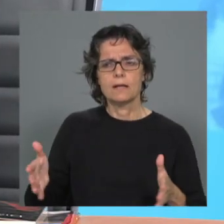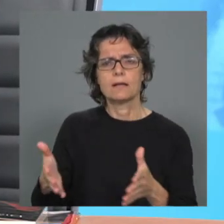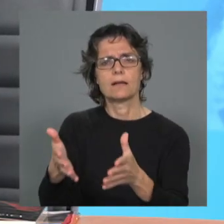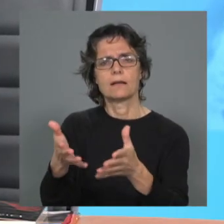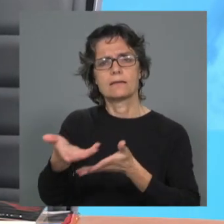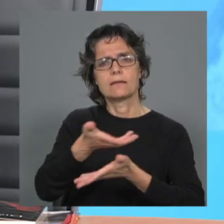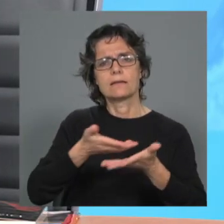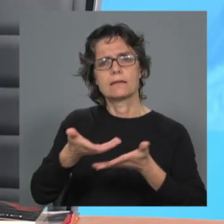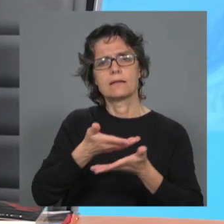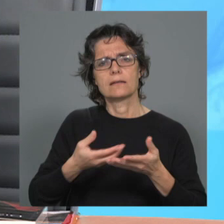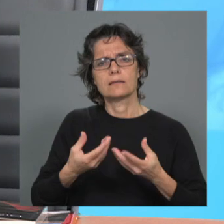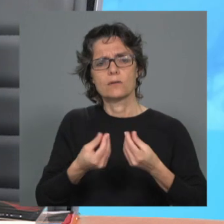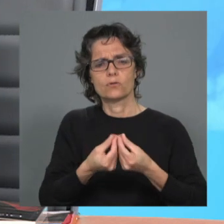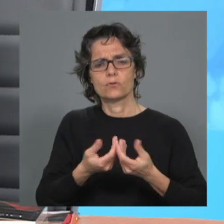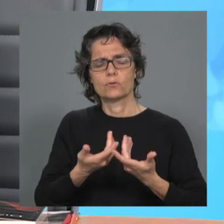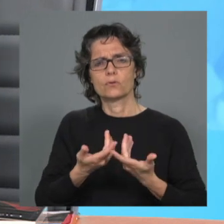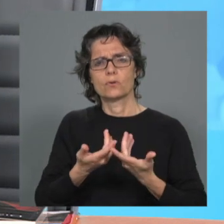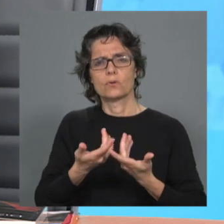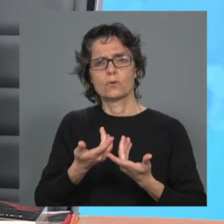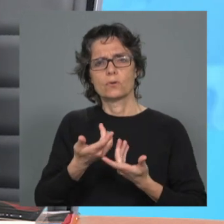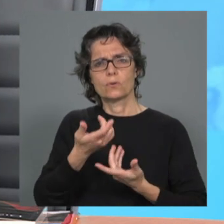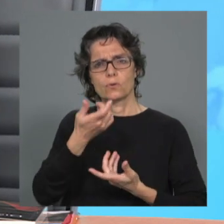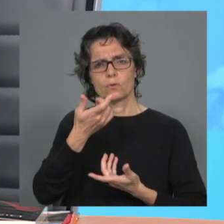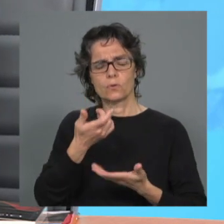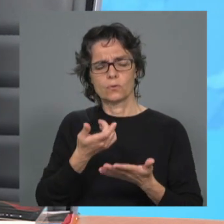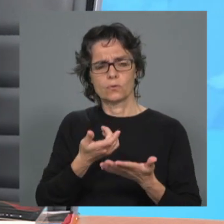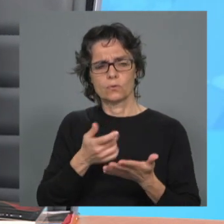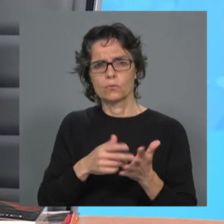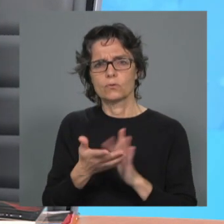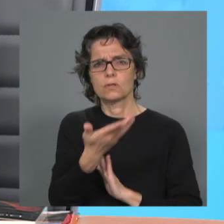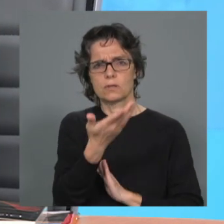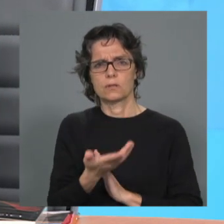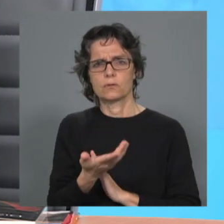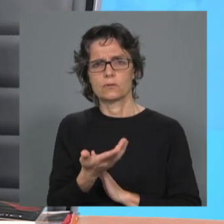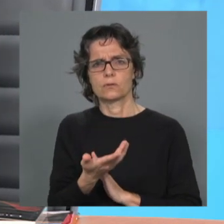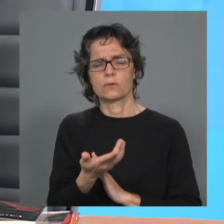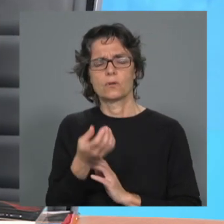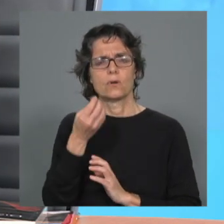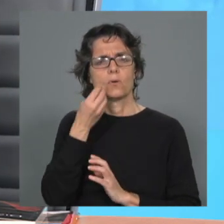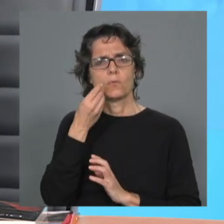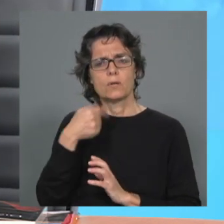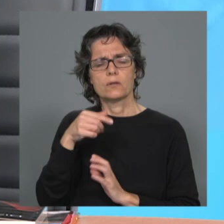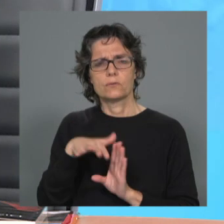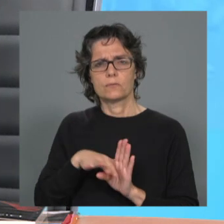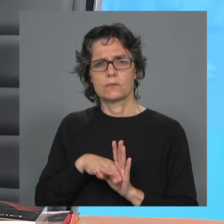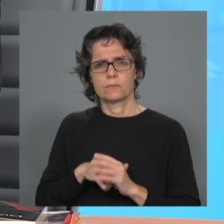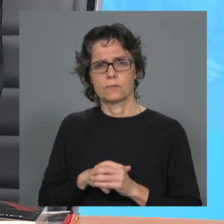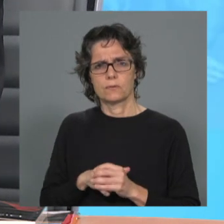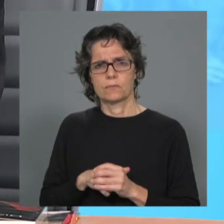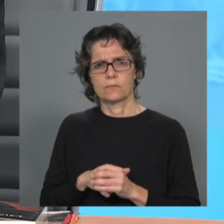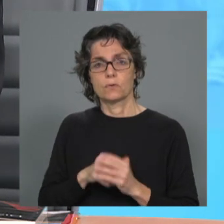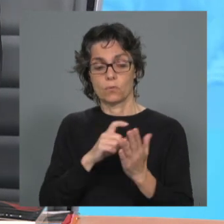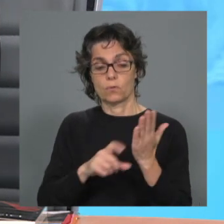relação de comunhão? Eu não gosto muito da palavra rebanho aplicada aqui, mas nessa relação de comunhão, como é que se entra? Entra-se, diz o